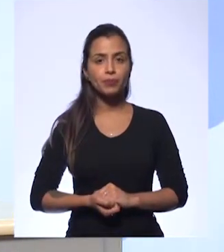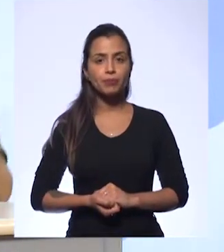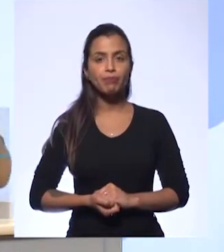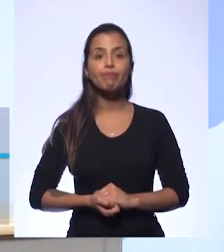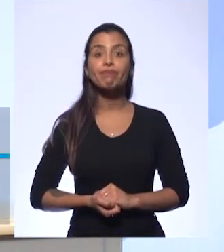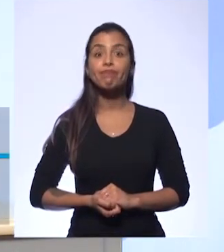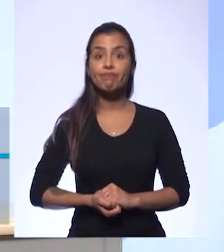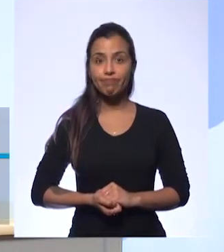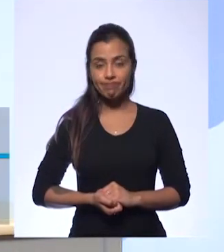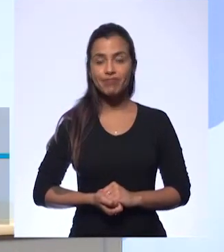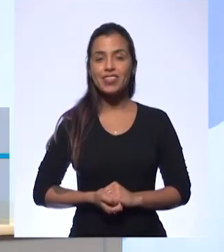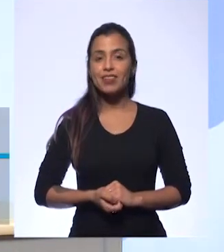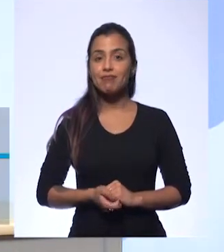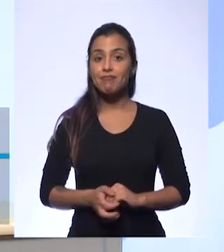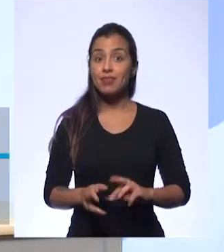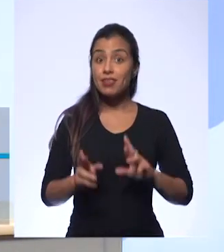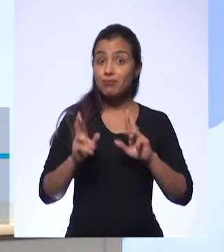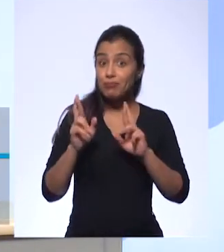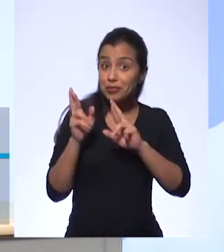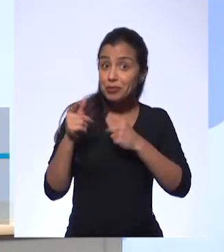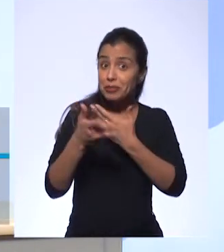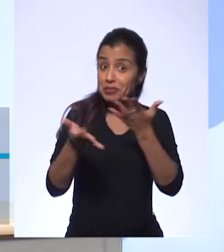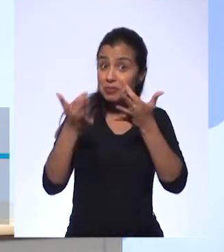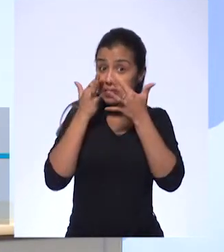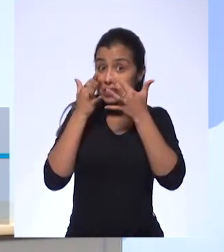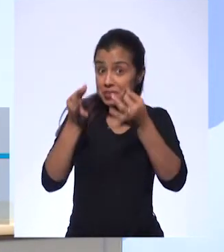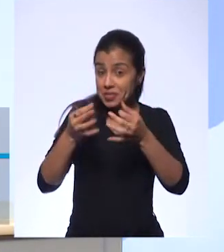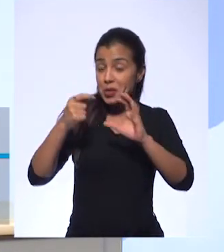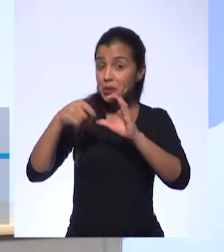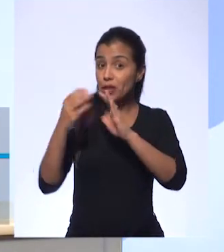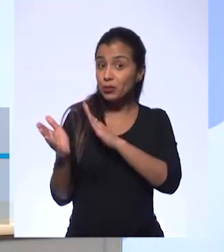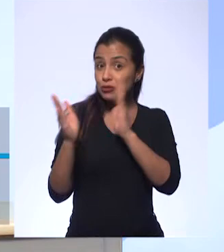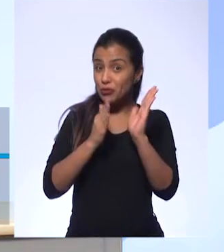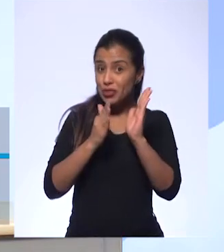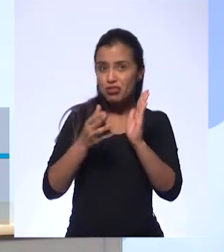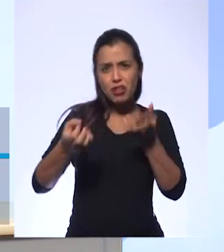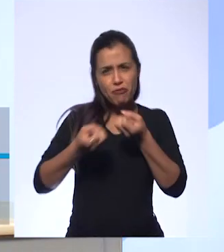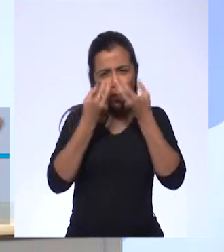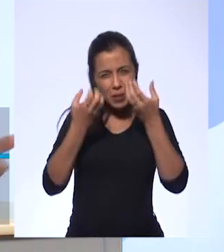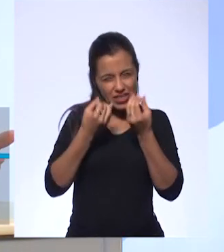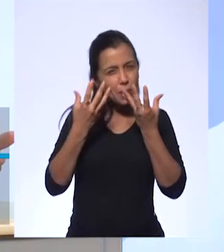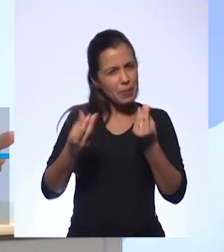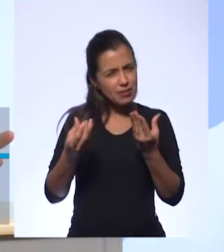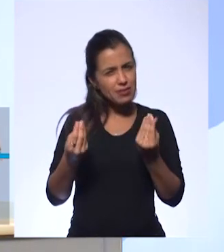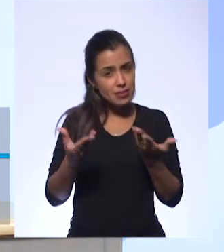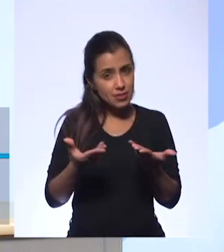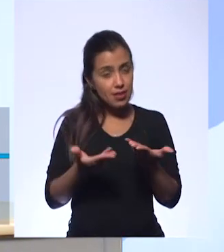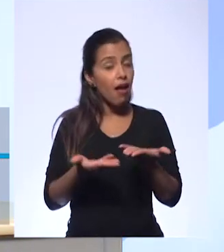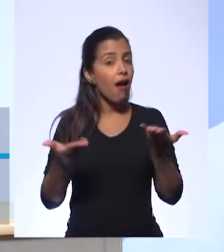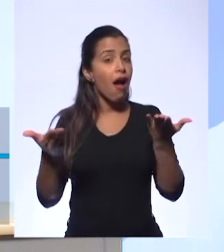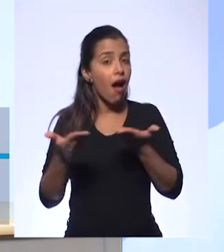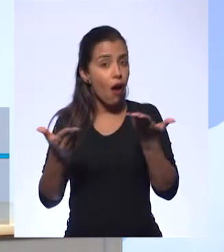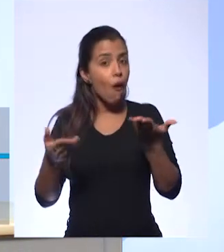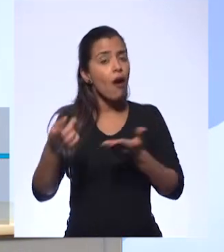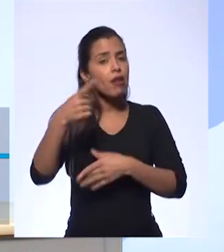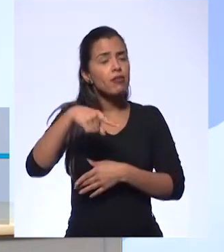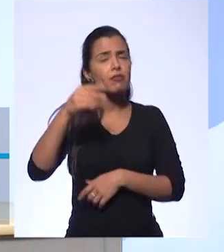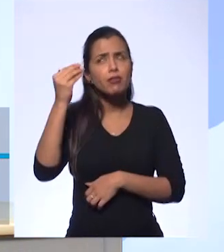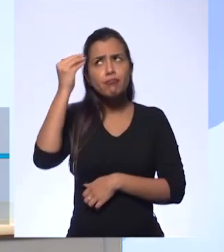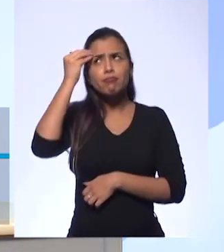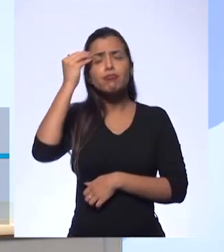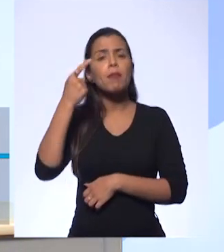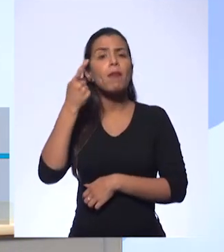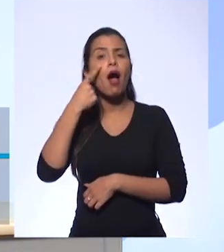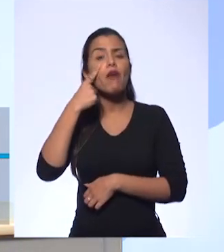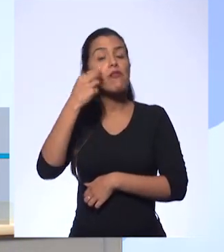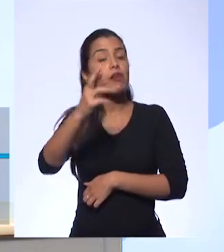Vamos lá, pessoal. Espero que vocês tenham prestado atenção no vídeo. Aí muitos dados, muitas informações que vocês vão mobilizar para responder essa atividade